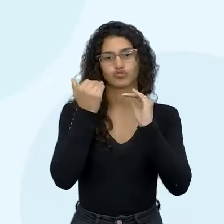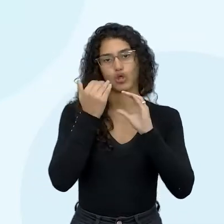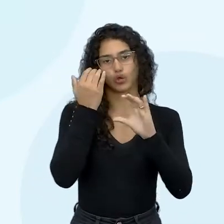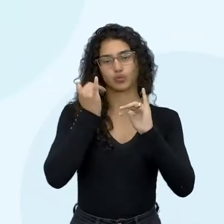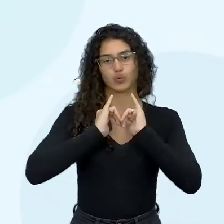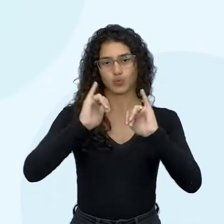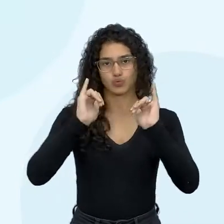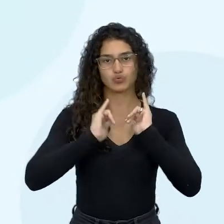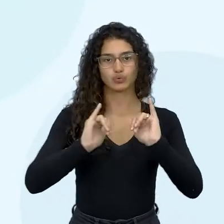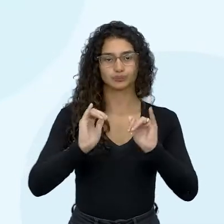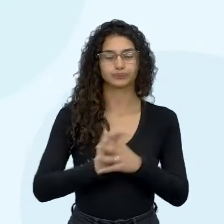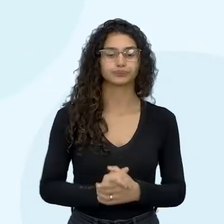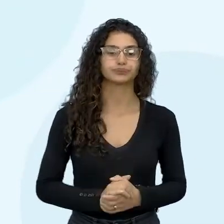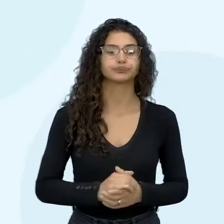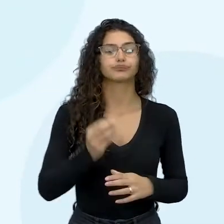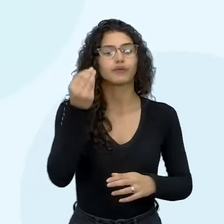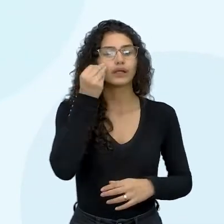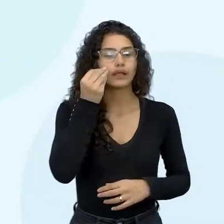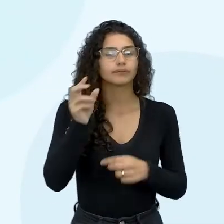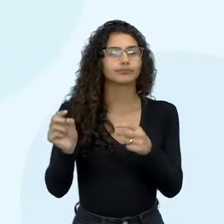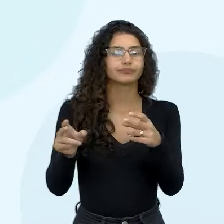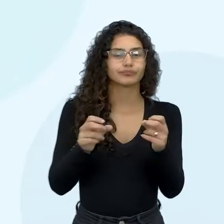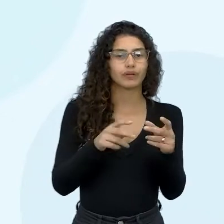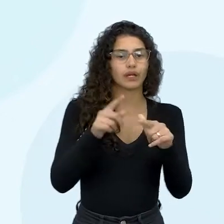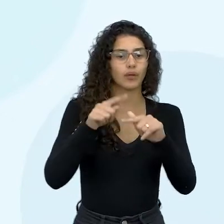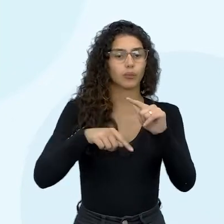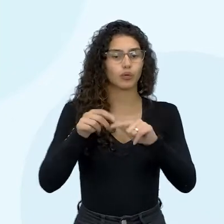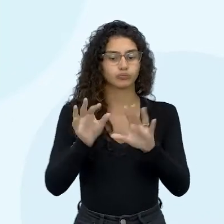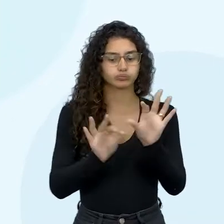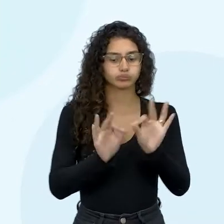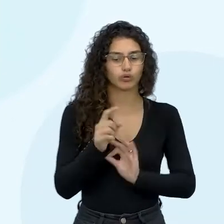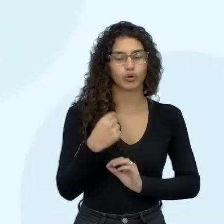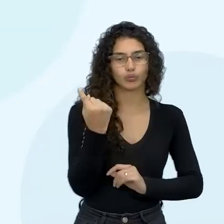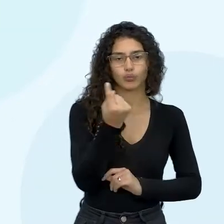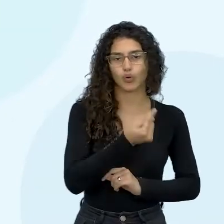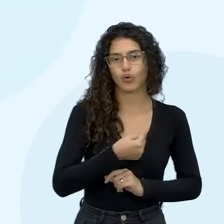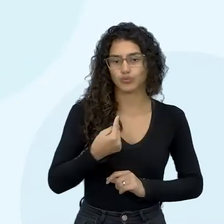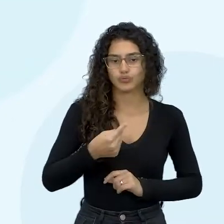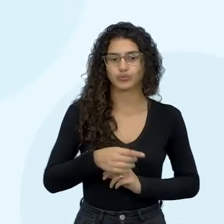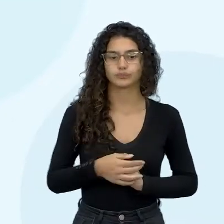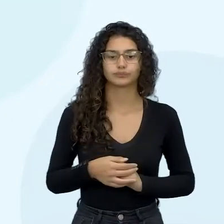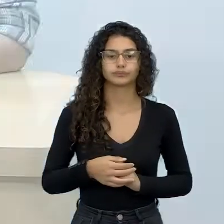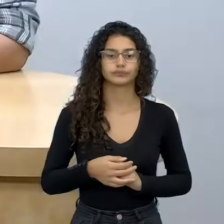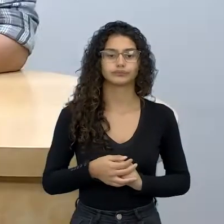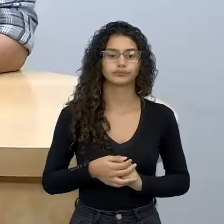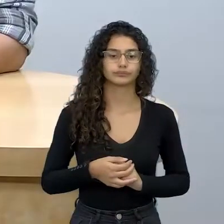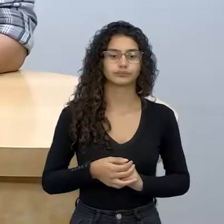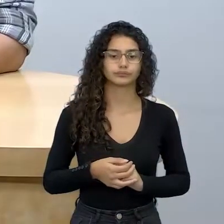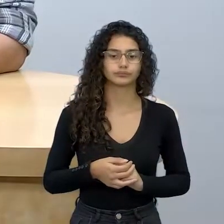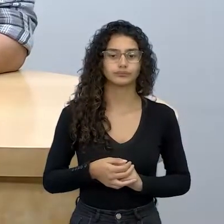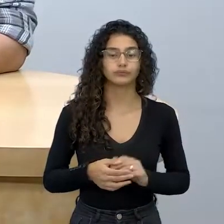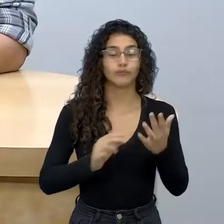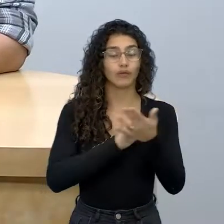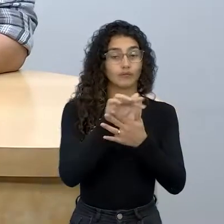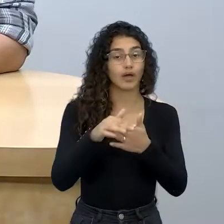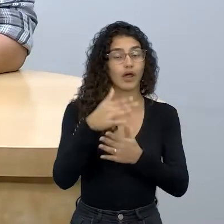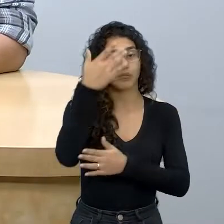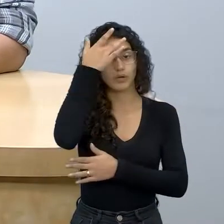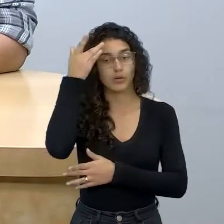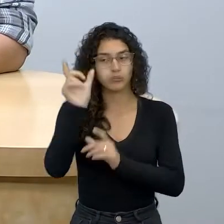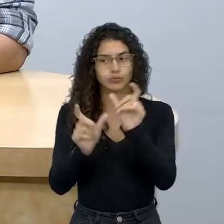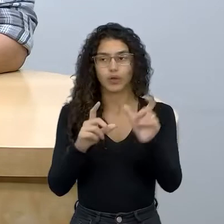tá? E a gente vai tentar vender o nosso projeto, tá? Que é, assim, muita gente não